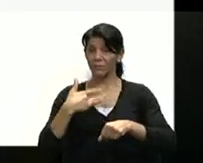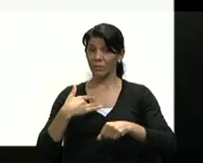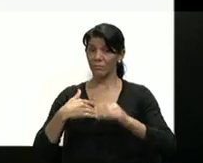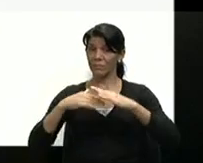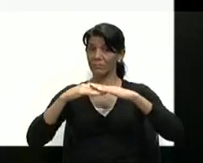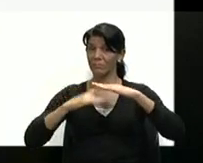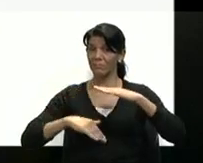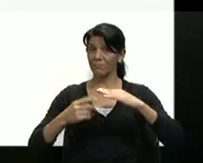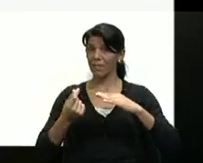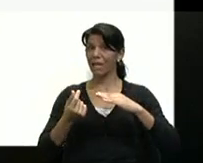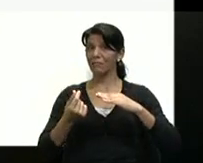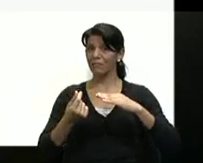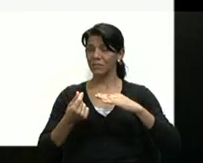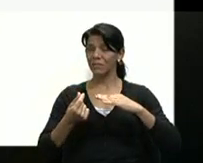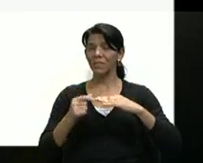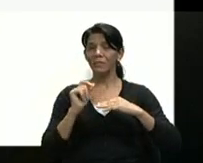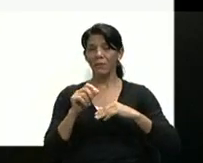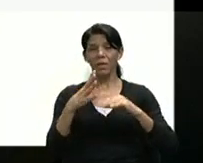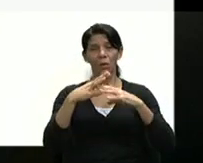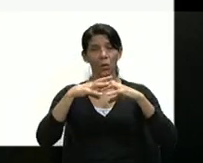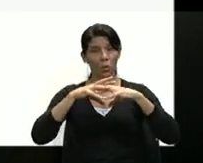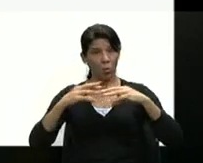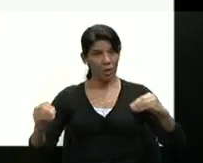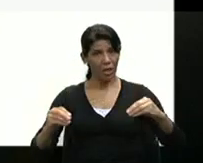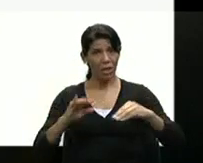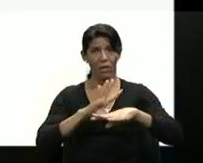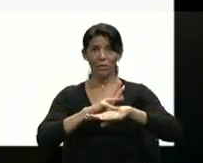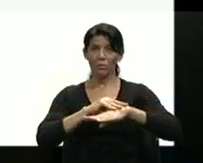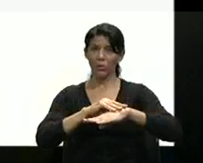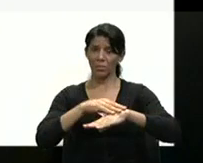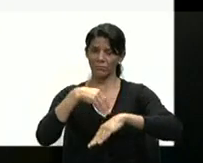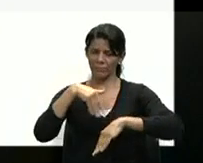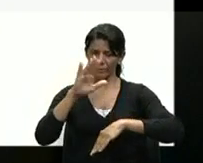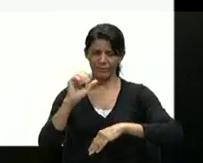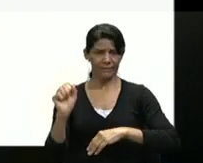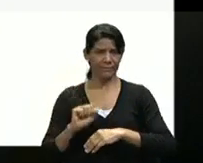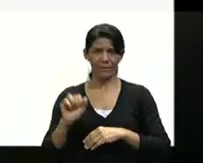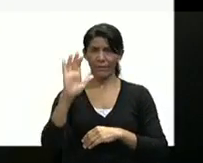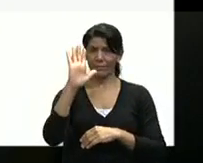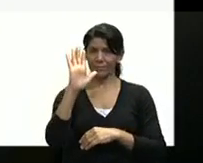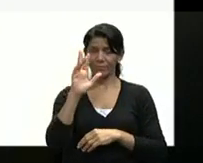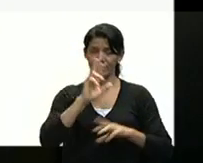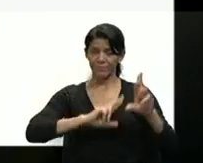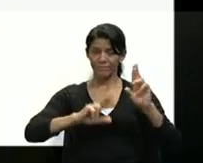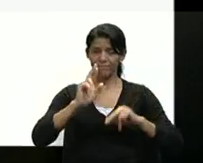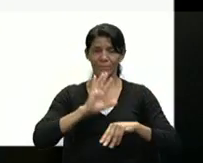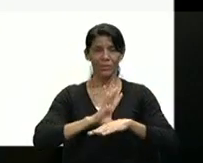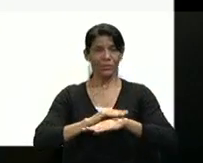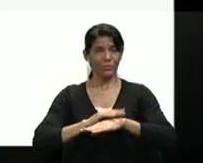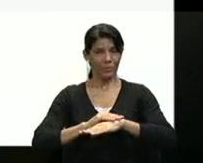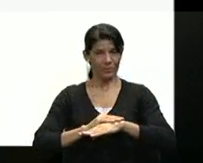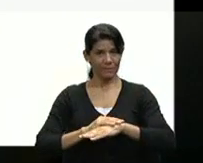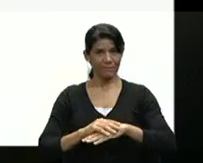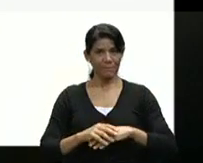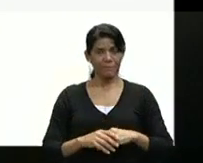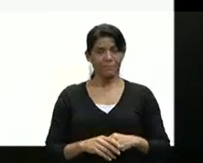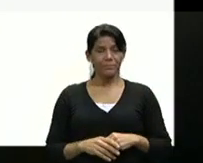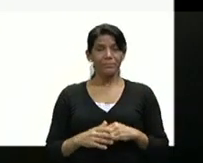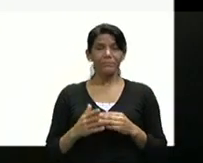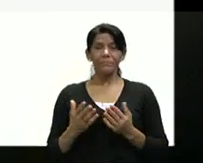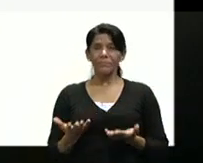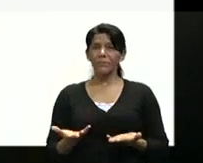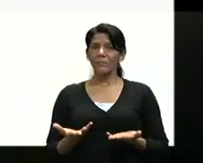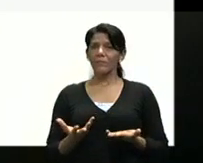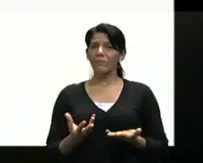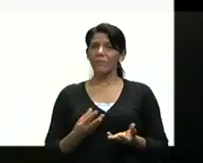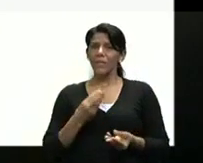e efetivas do que ações que trabalham com a doença, com o tratamento de doenças. né? E